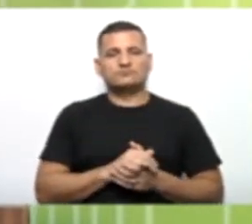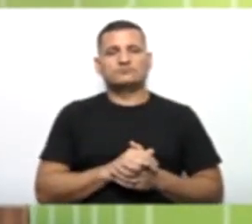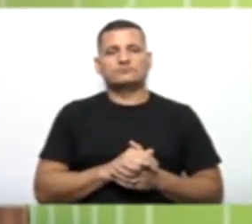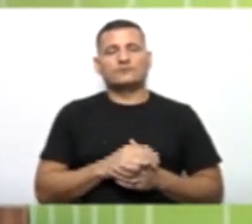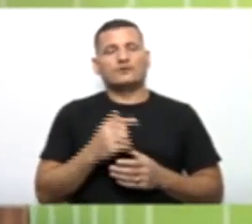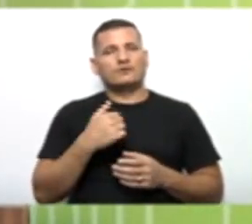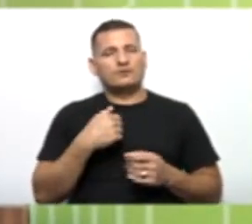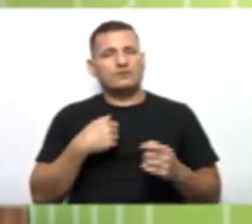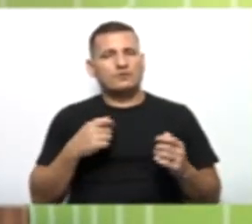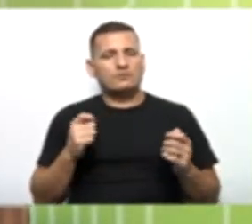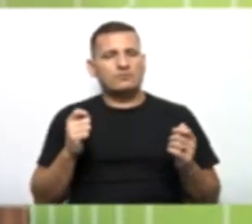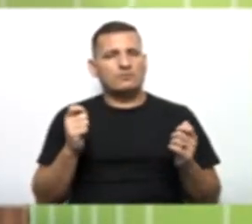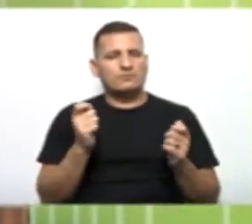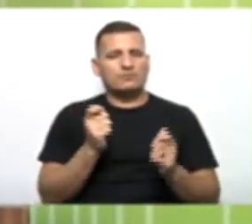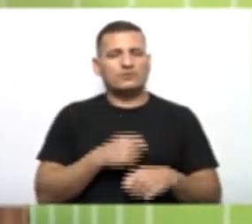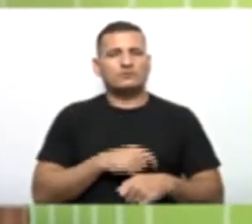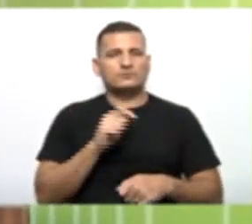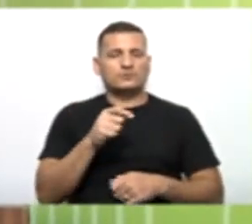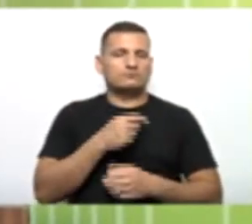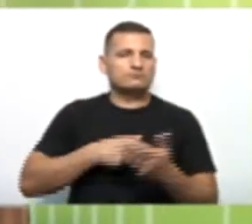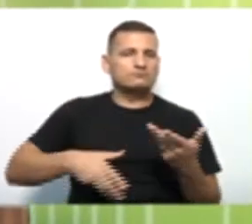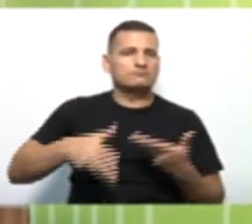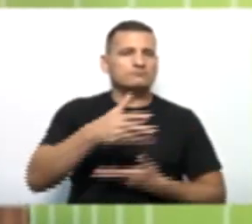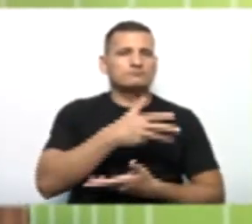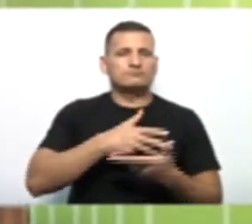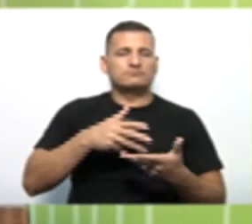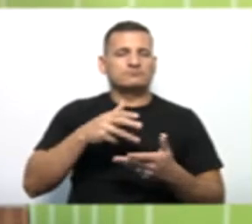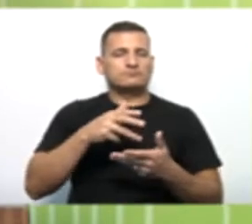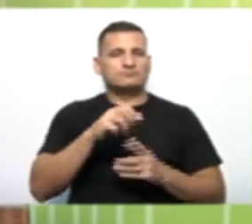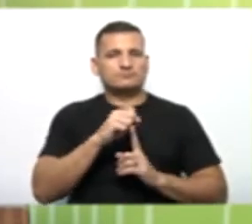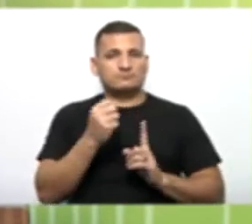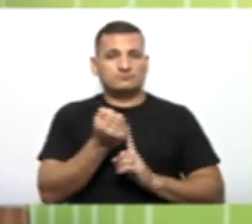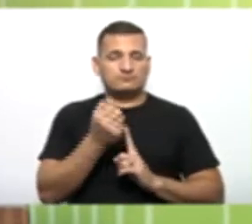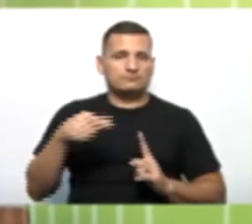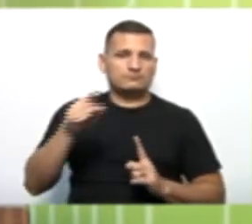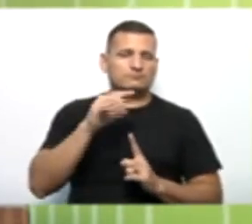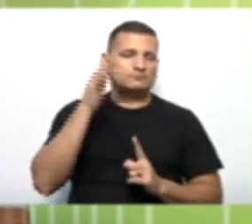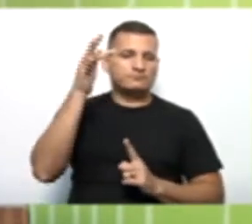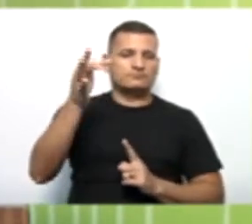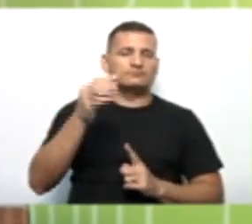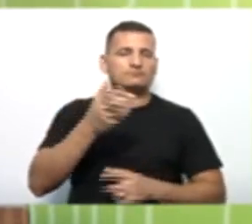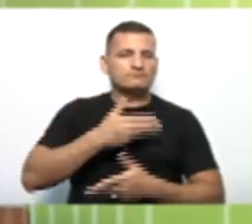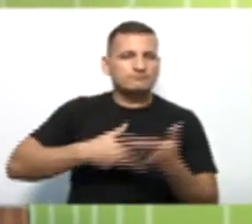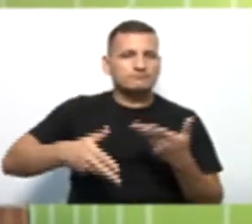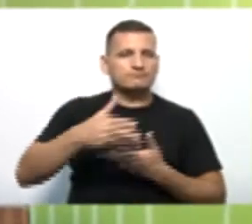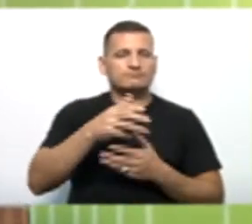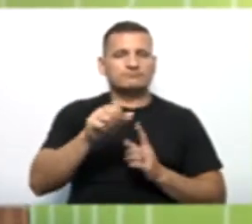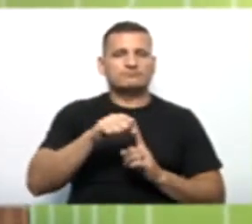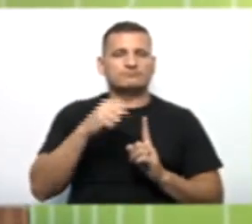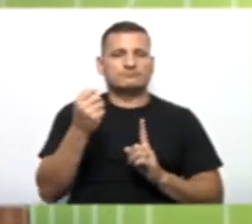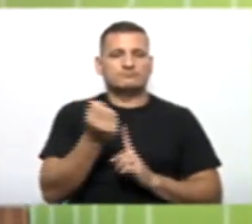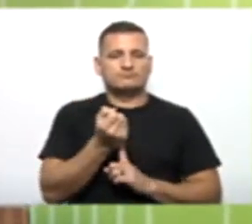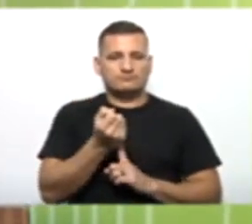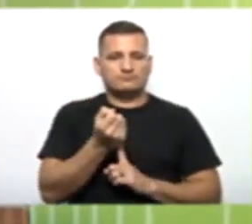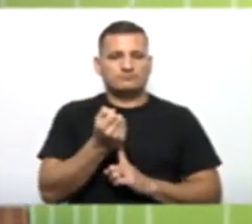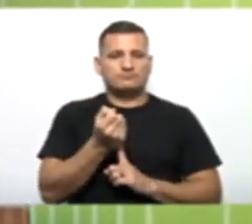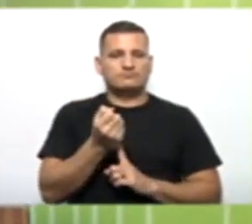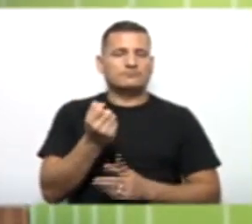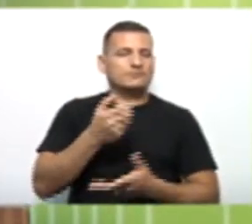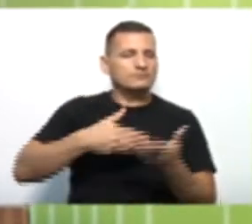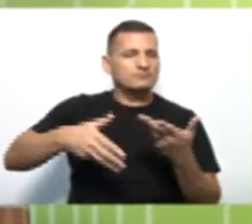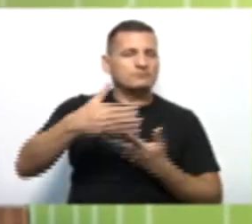que eu possa manter a harmonia social para que vocês no futuro possam manter a harmonia social ea harmonia